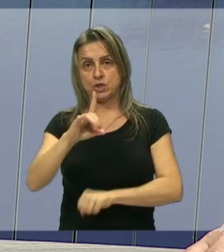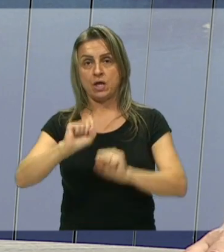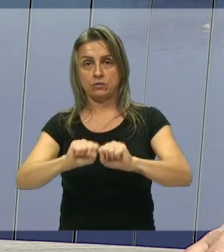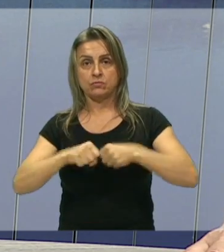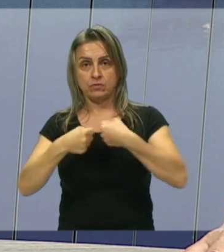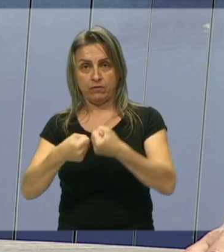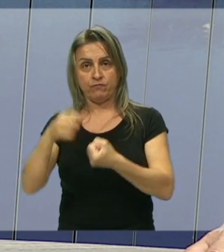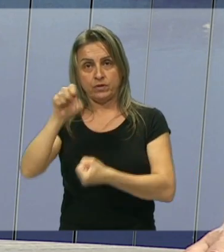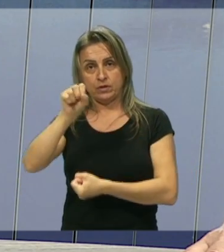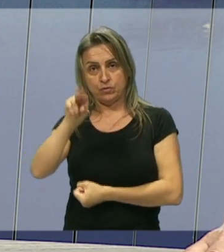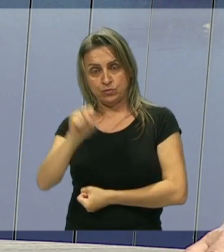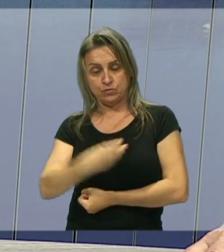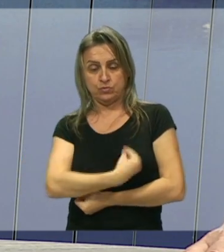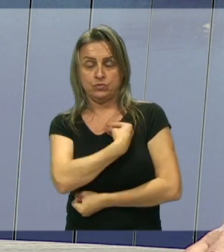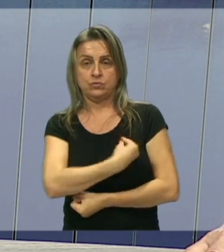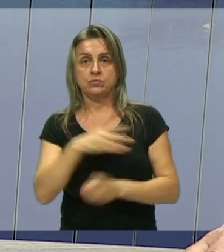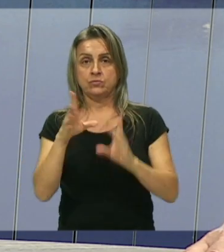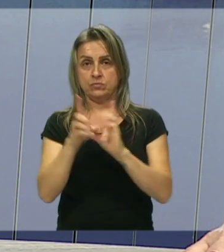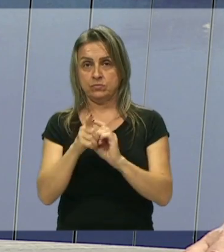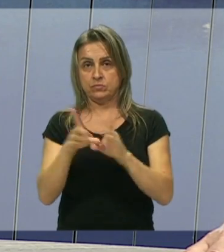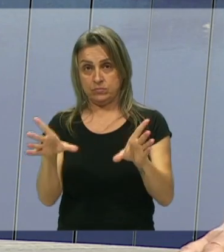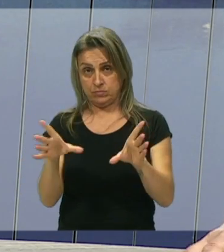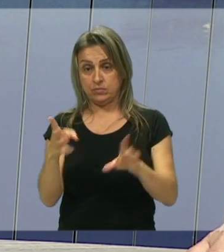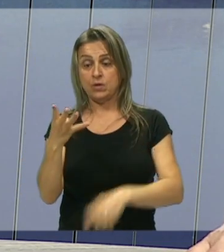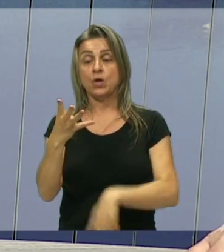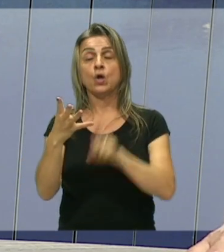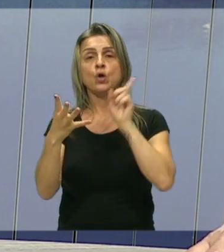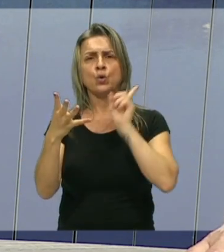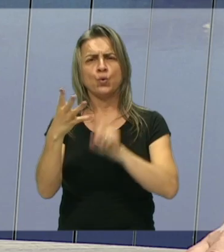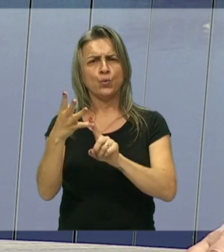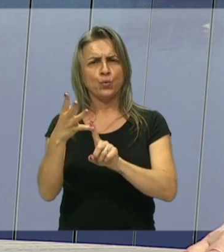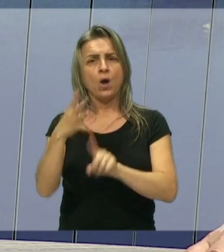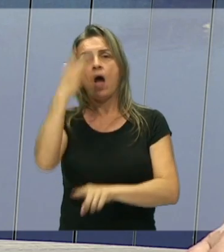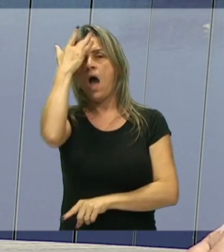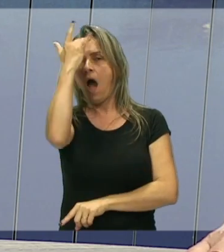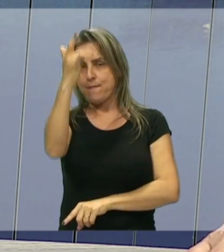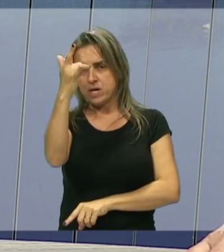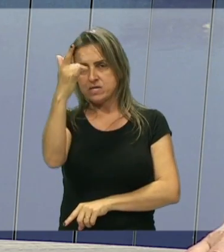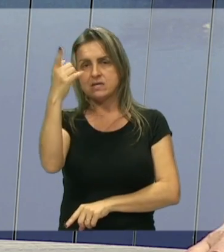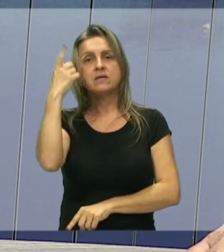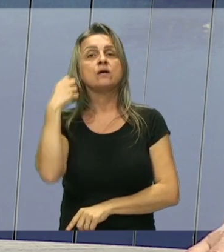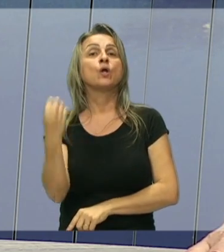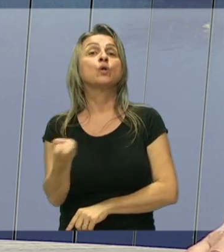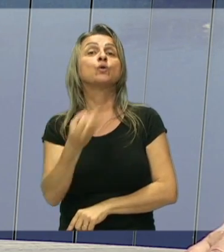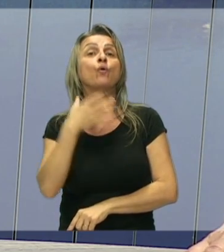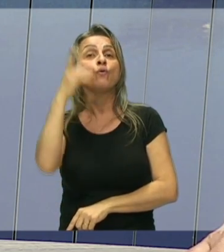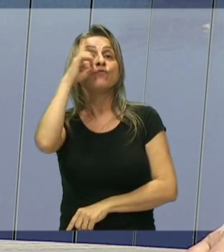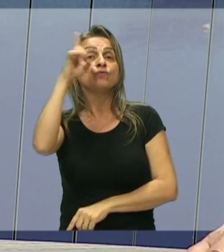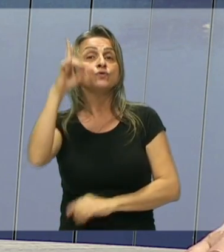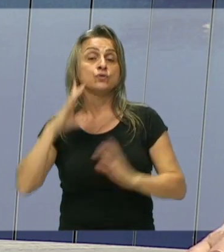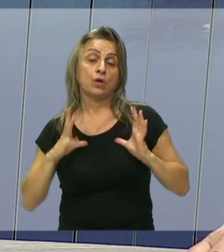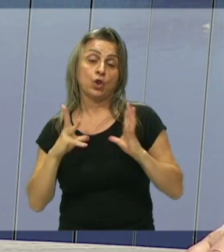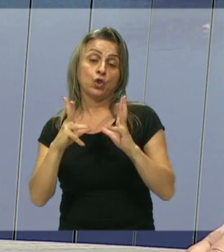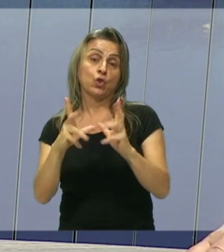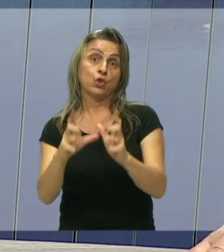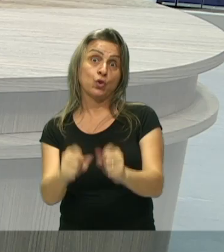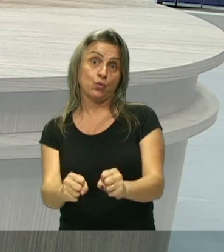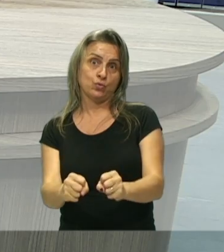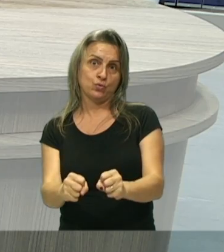e a democracia. E o último eixo amanhã será outro dia para todos, todas e